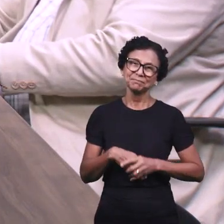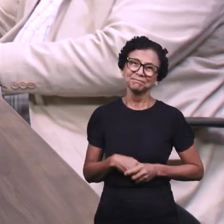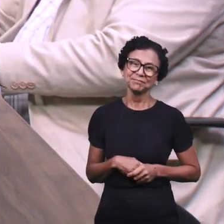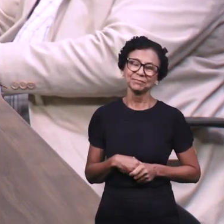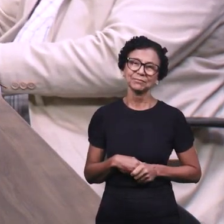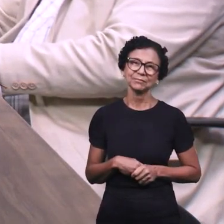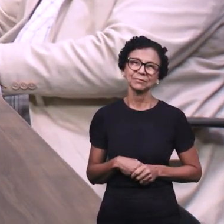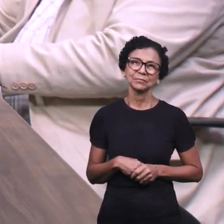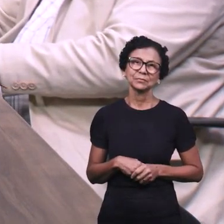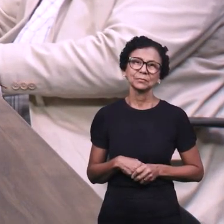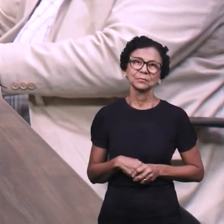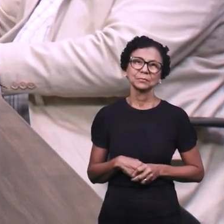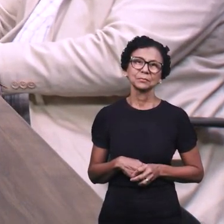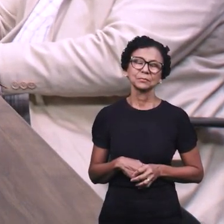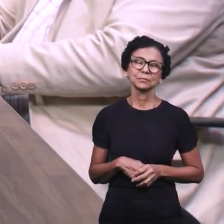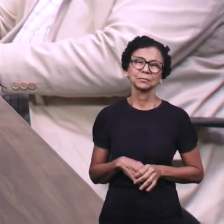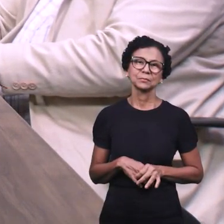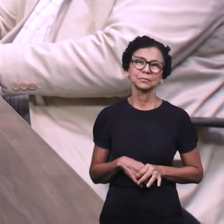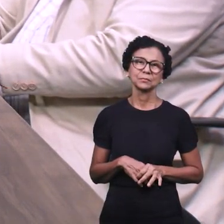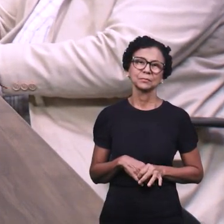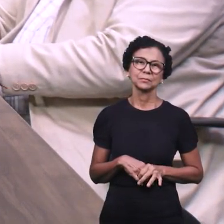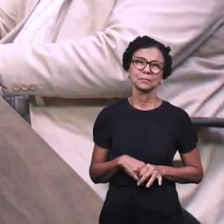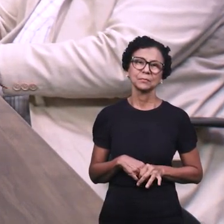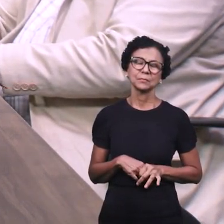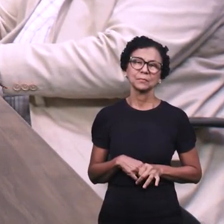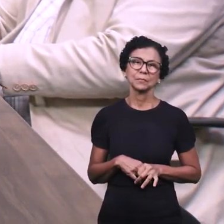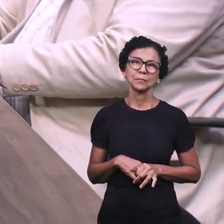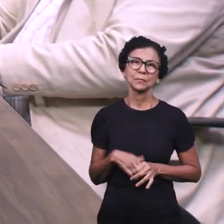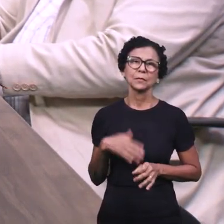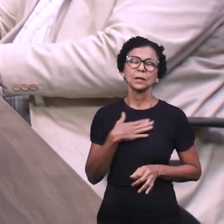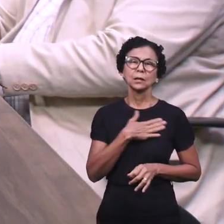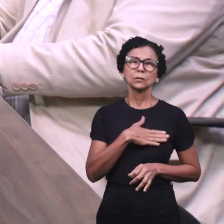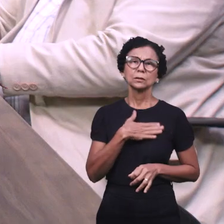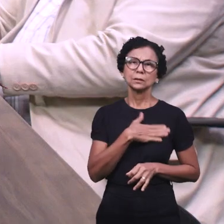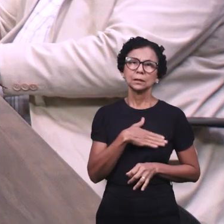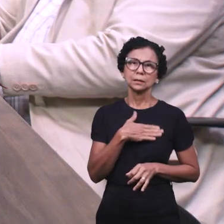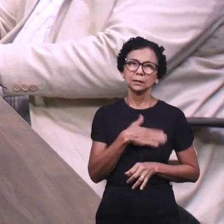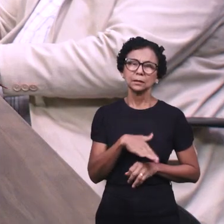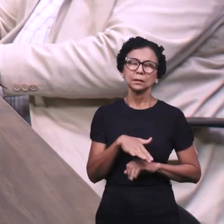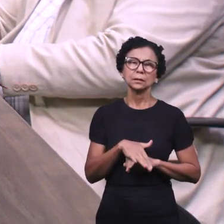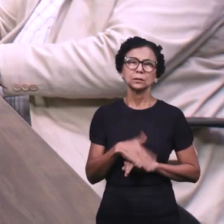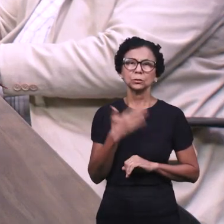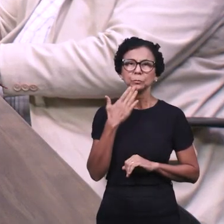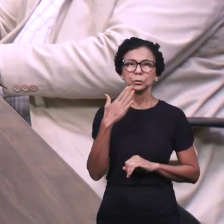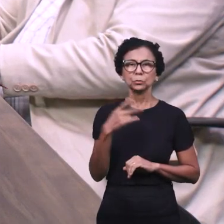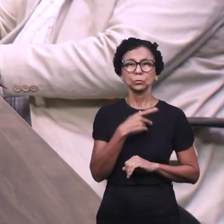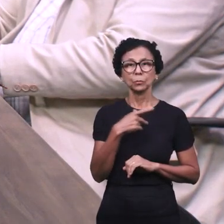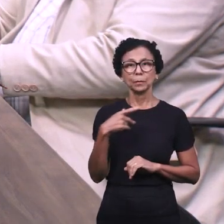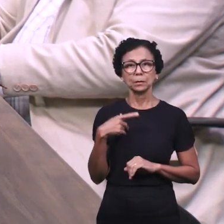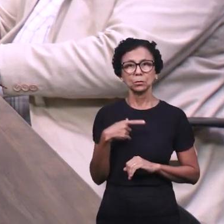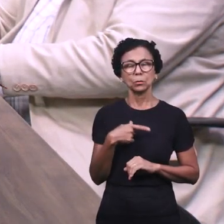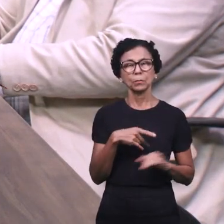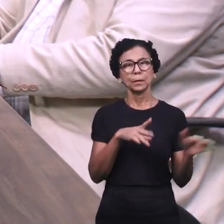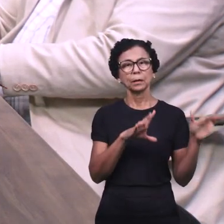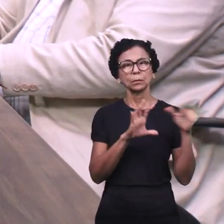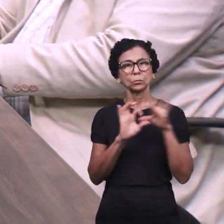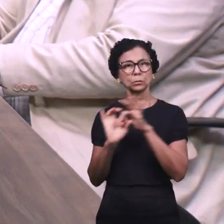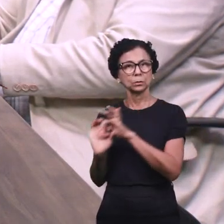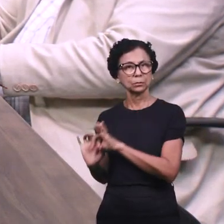gostaria de chamar o pastor Tiago aqui para conversa também, para poder contextualizar com os irmãos. Eu acho que fica